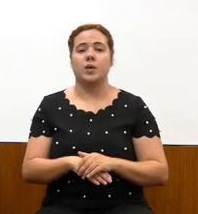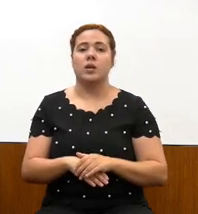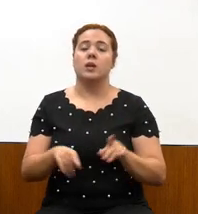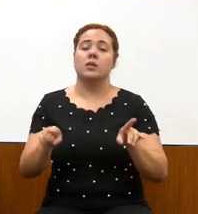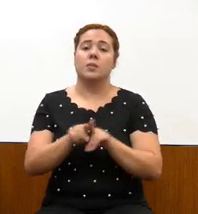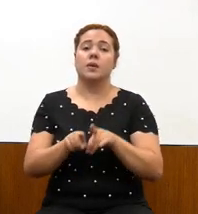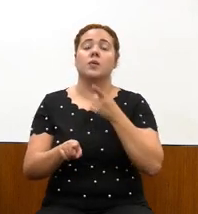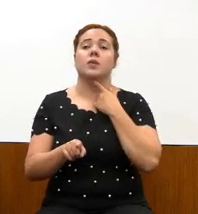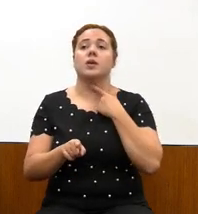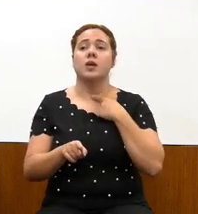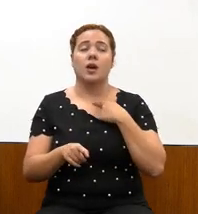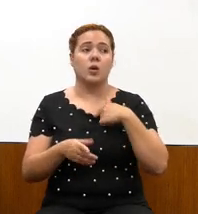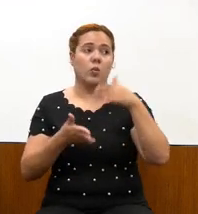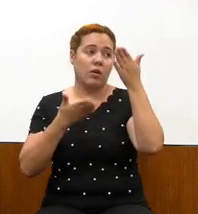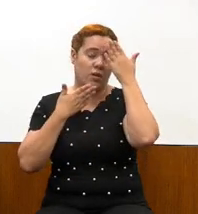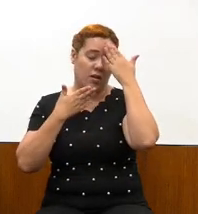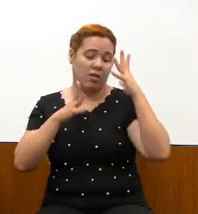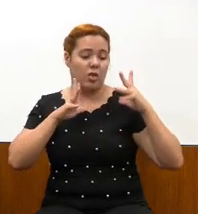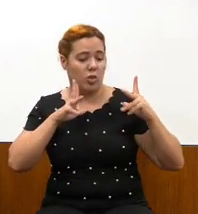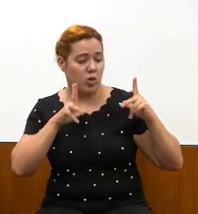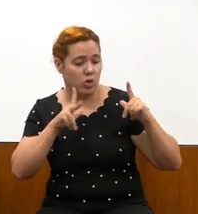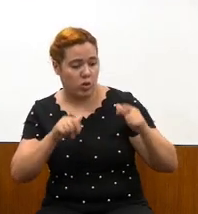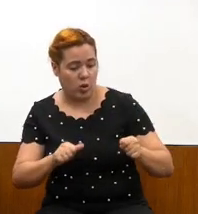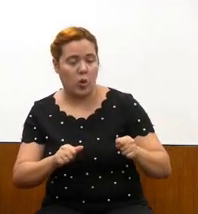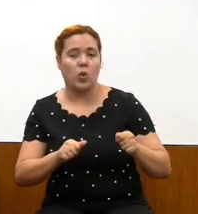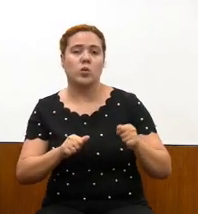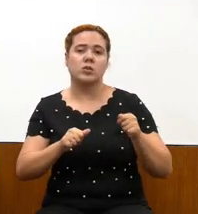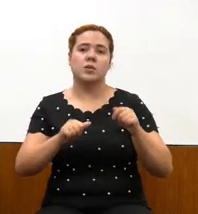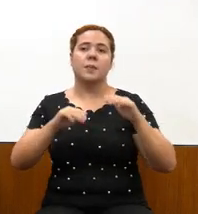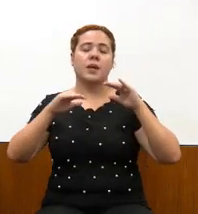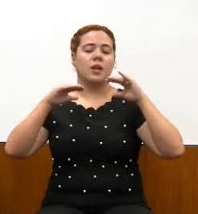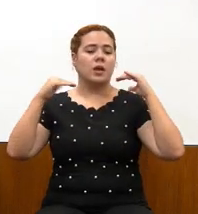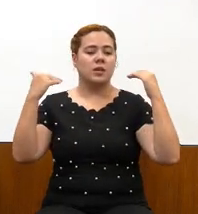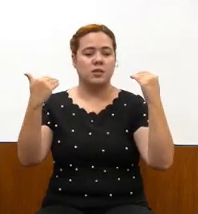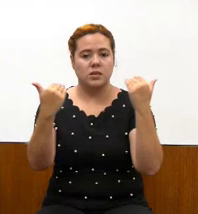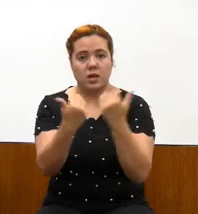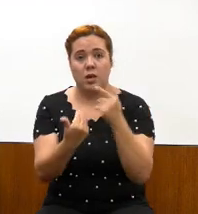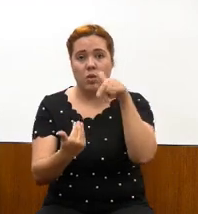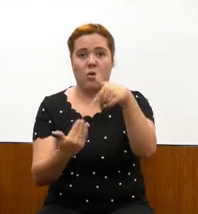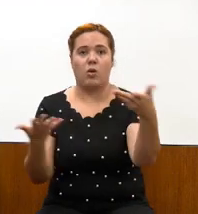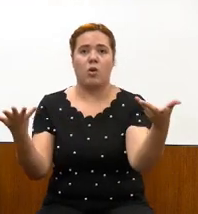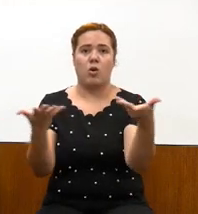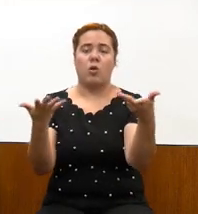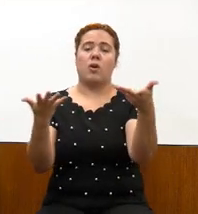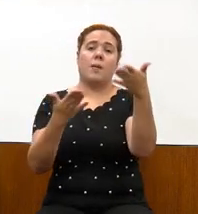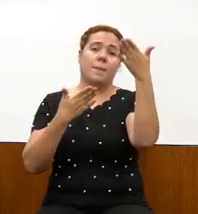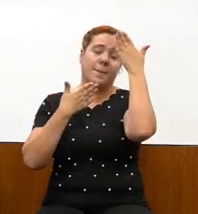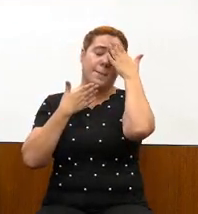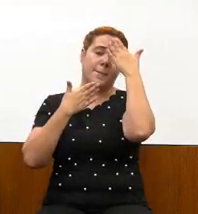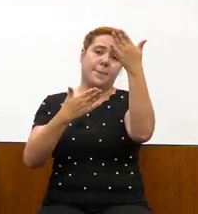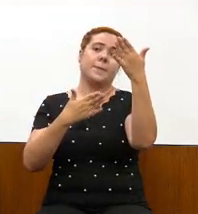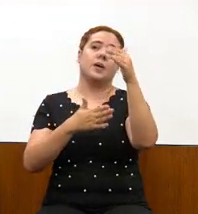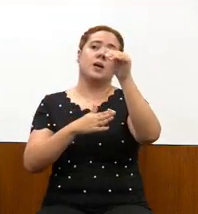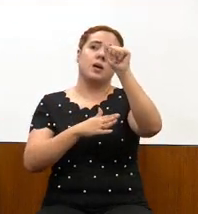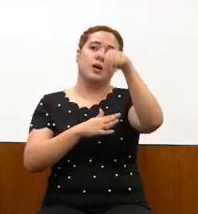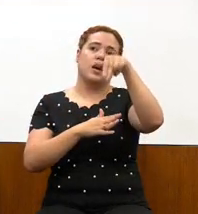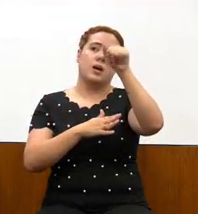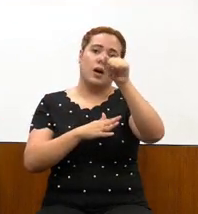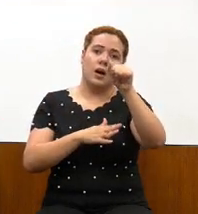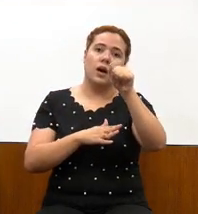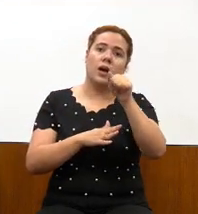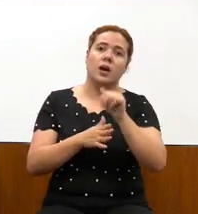a todos que contribuíram para o sucesso dessa comissão. Um agradecimento especial à nossa assessora Ana